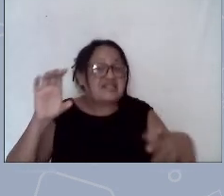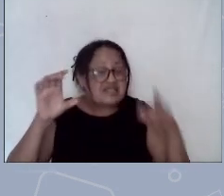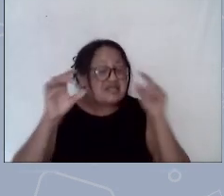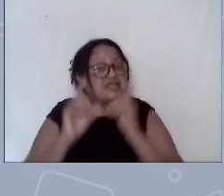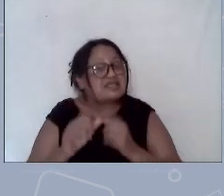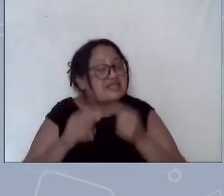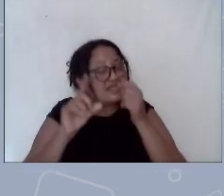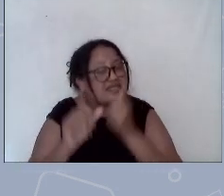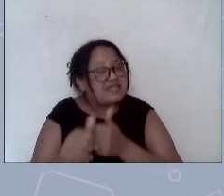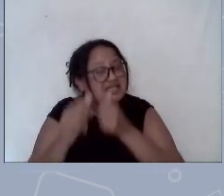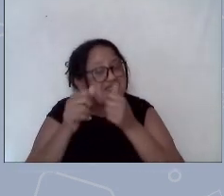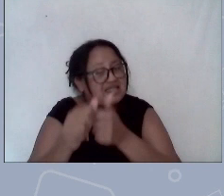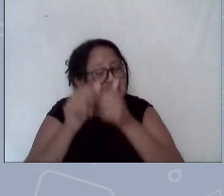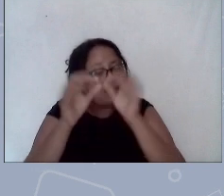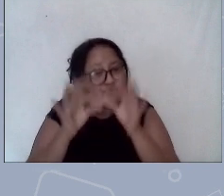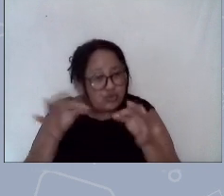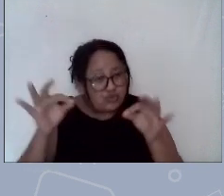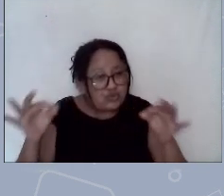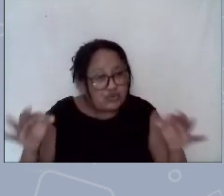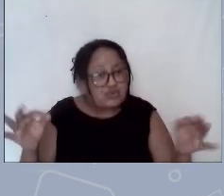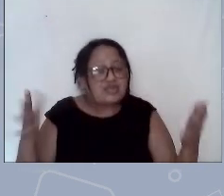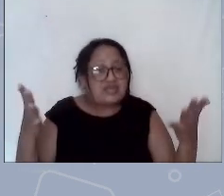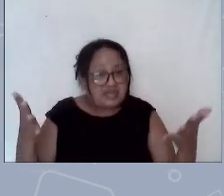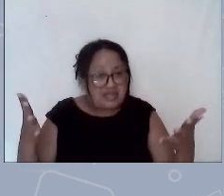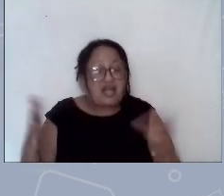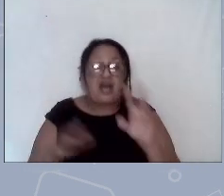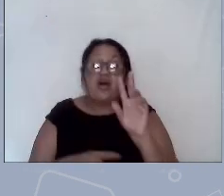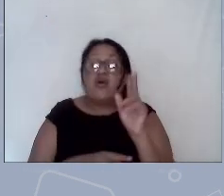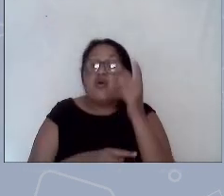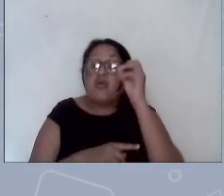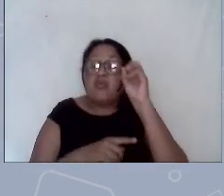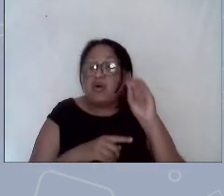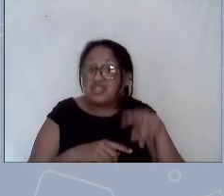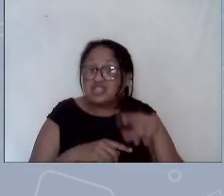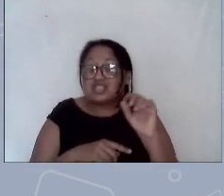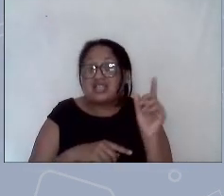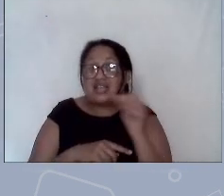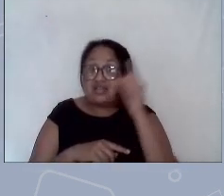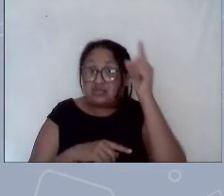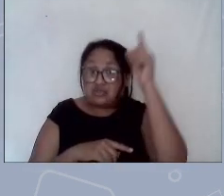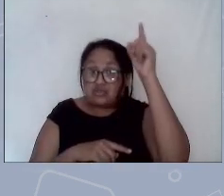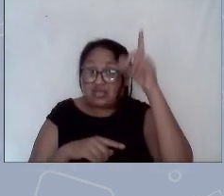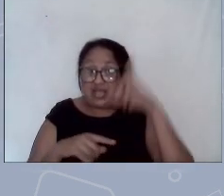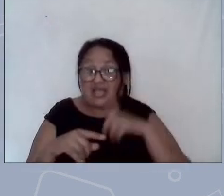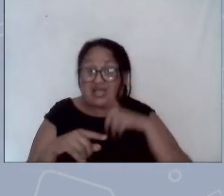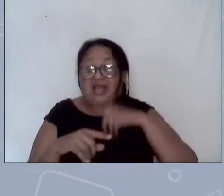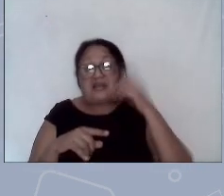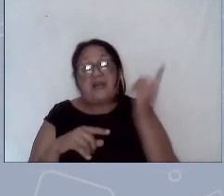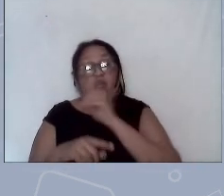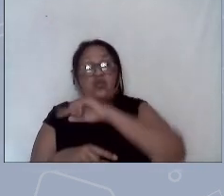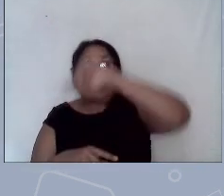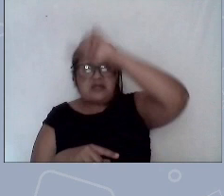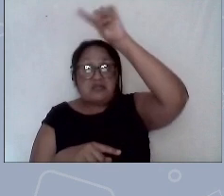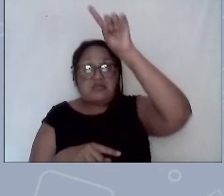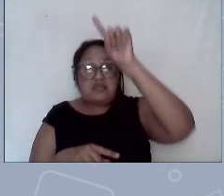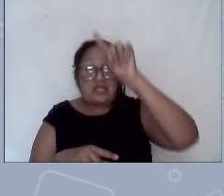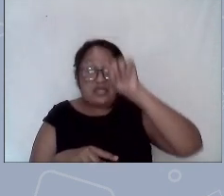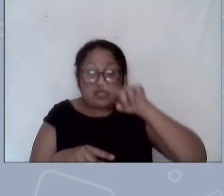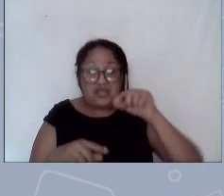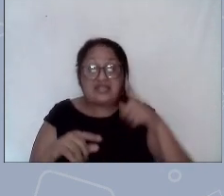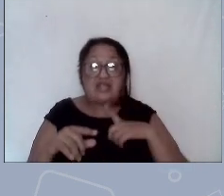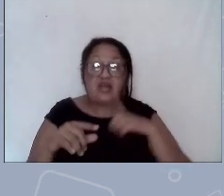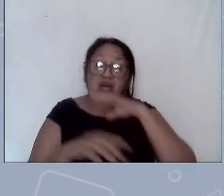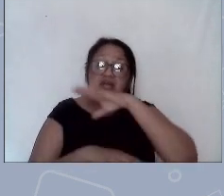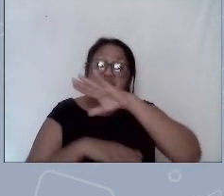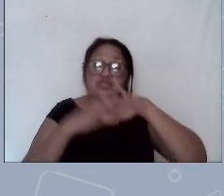relativamente homogênea em altitudes embora você tenha picos dentro de um planalto você vai ter uma estrutura muito